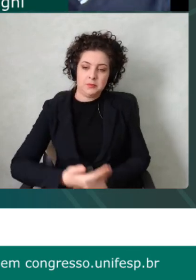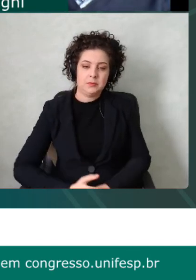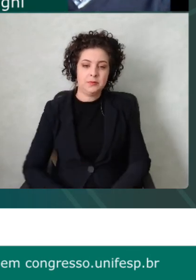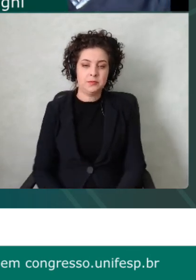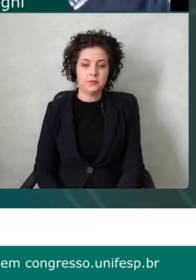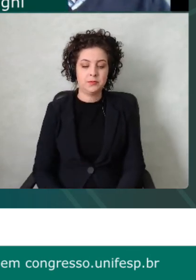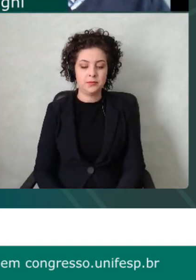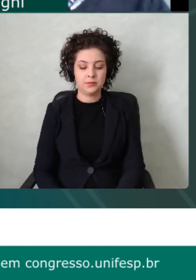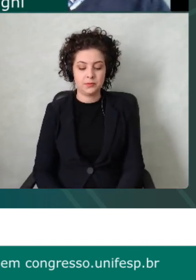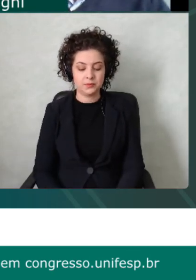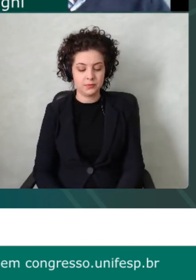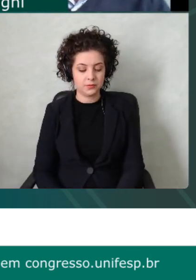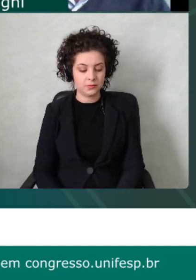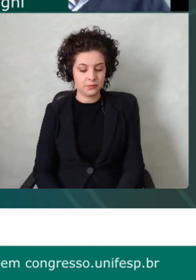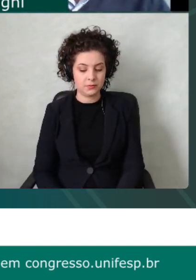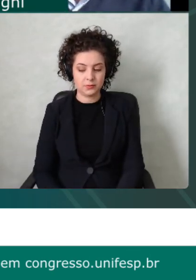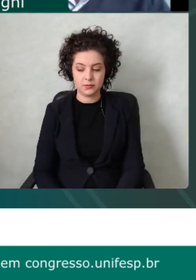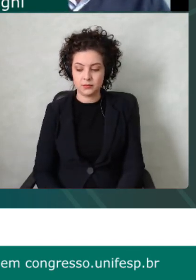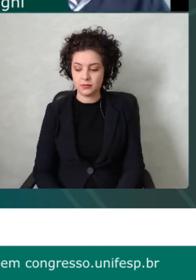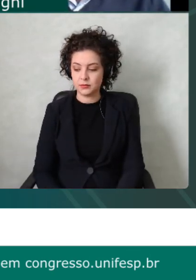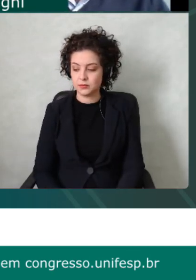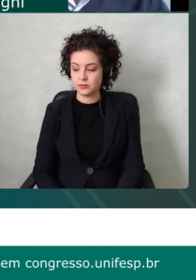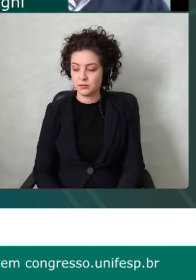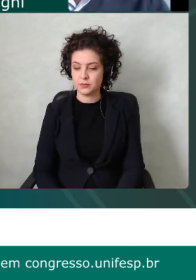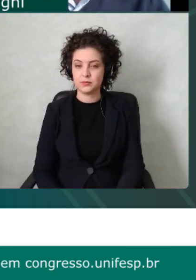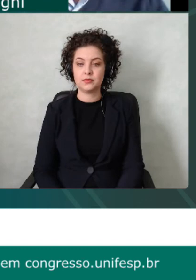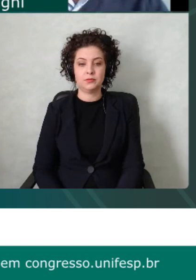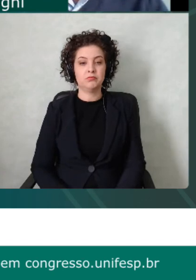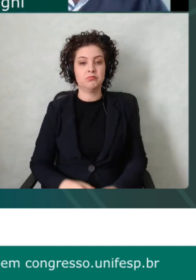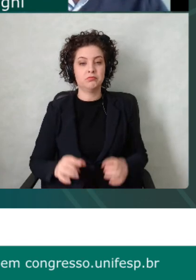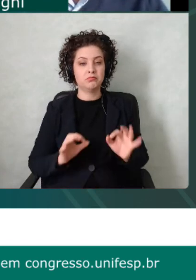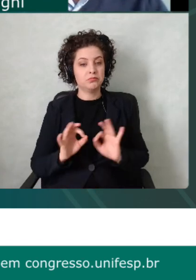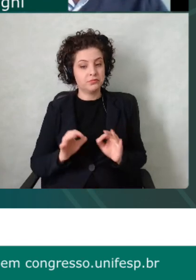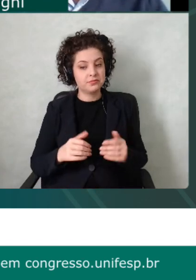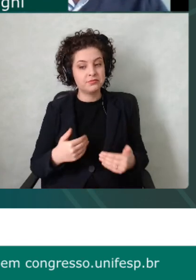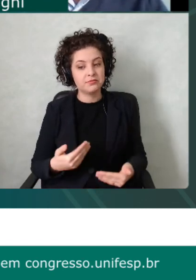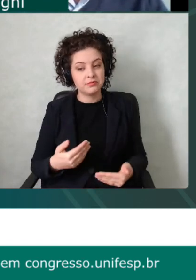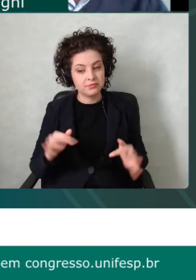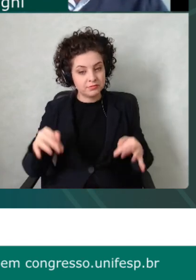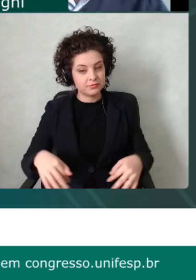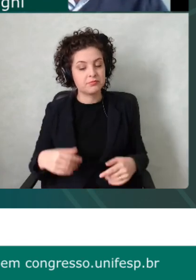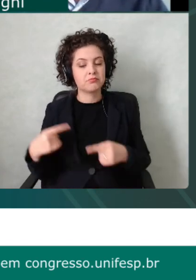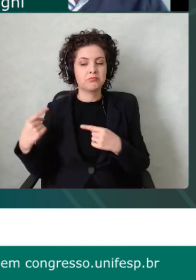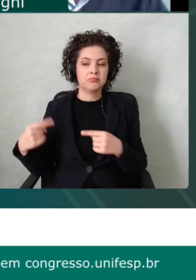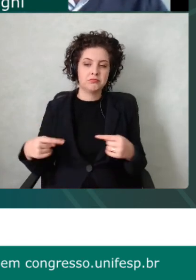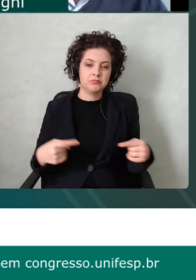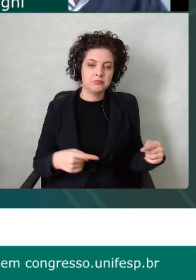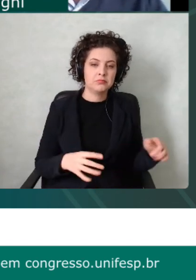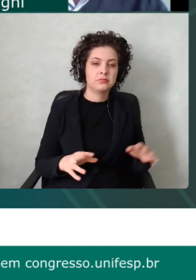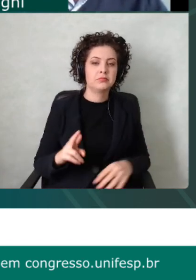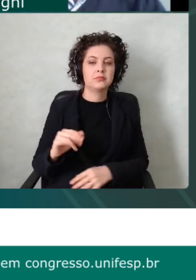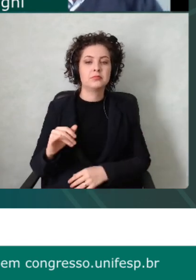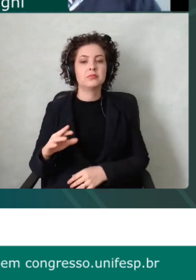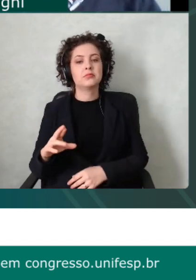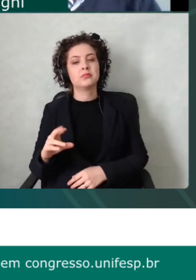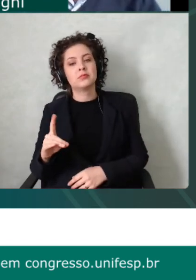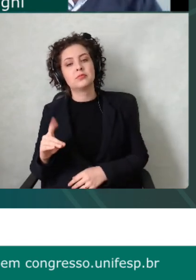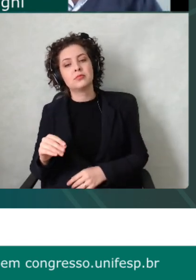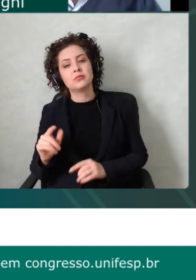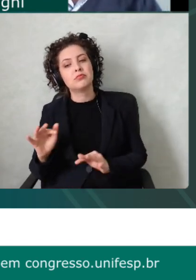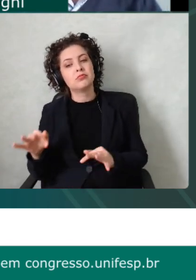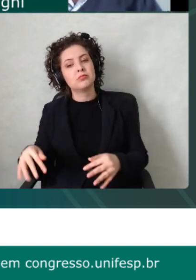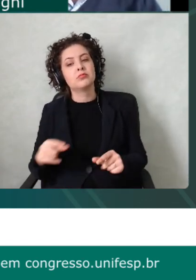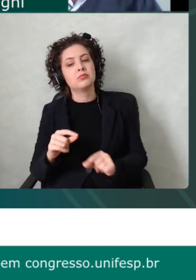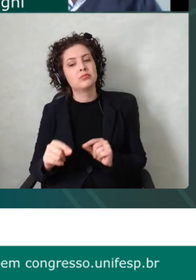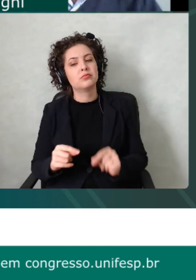aqui pressionado para finalizar, eu acho que a gente poderia ficar um tempão discutindo, mas, Ricardo, eu queria que você finalizasse contando